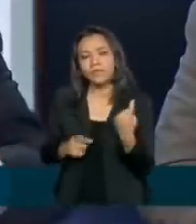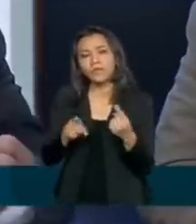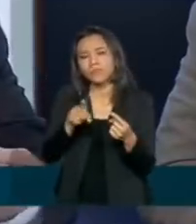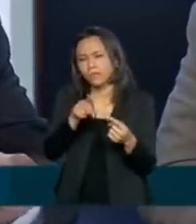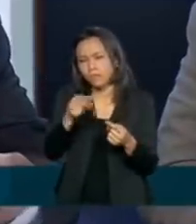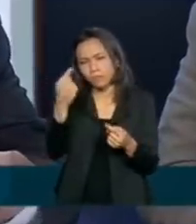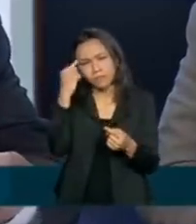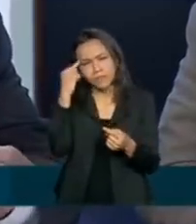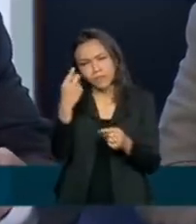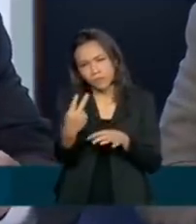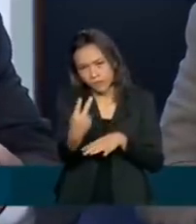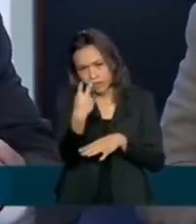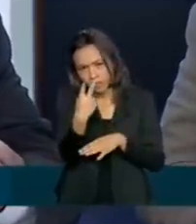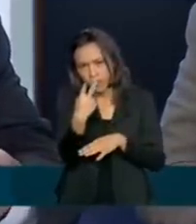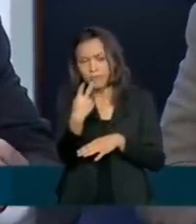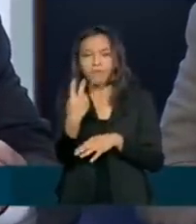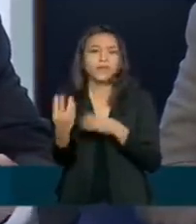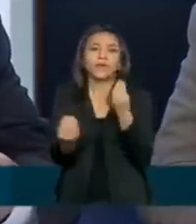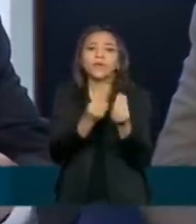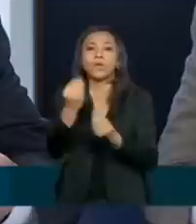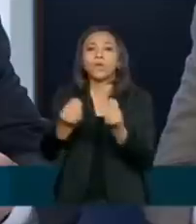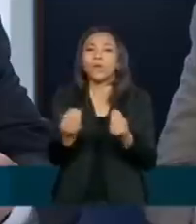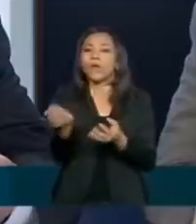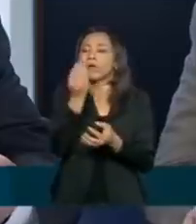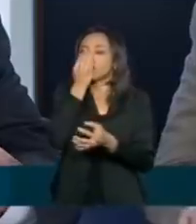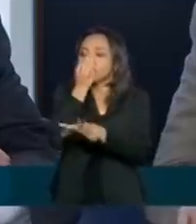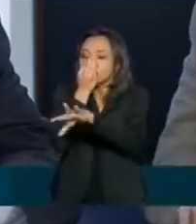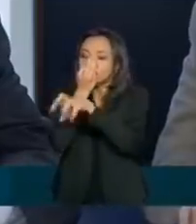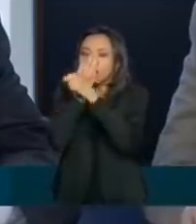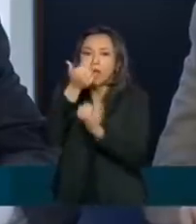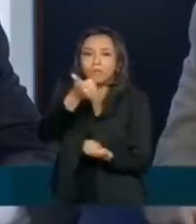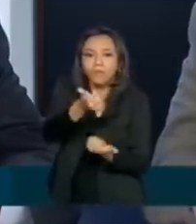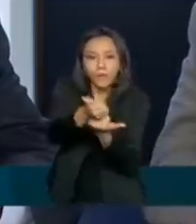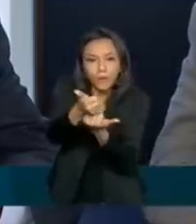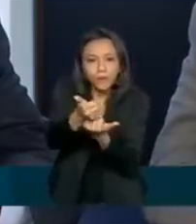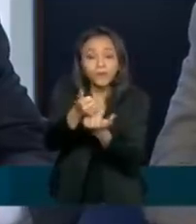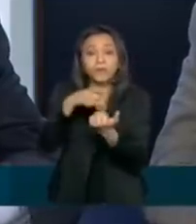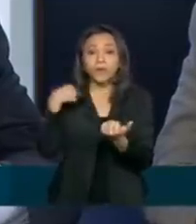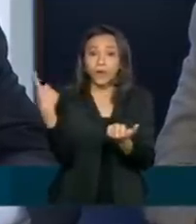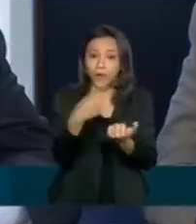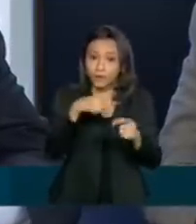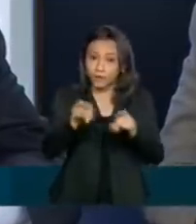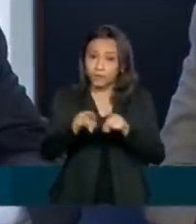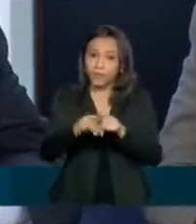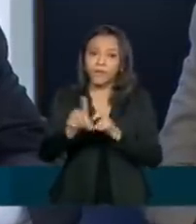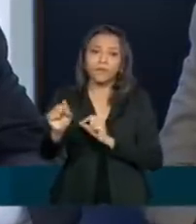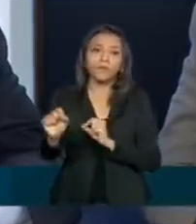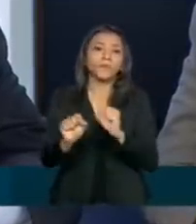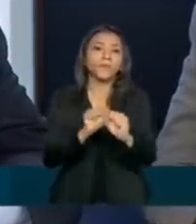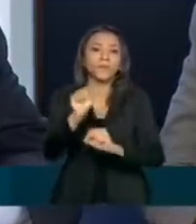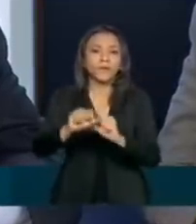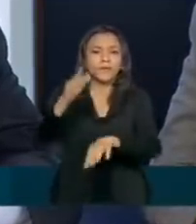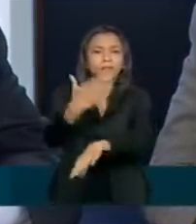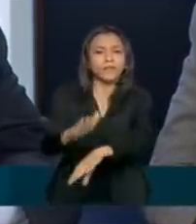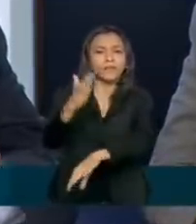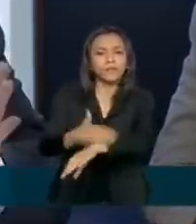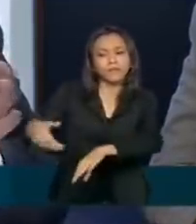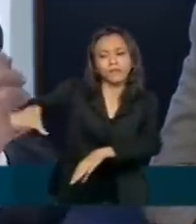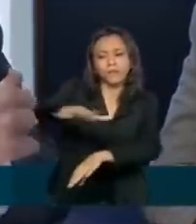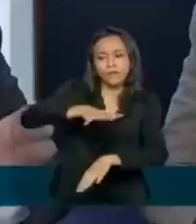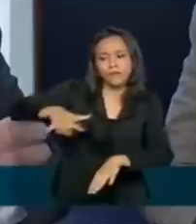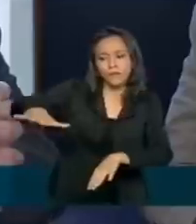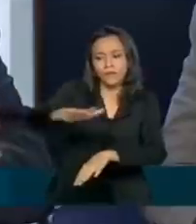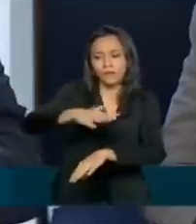de falar sobre unidades de suporte ventilatório, e estamos alinhando a capacitação de recursos humanos, que